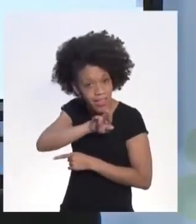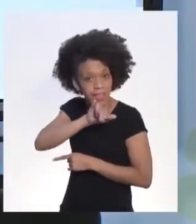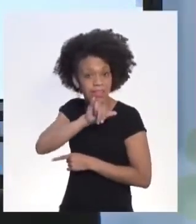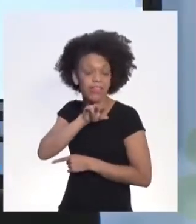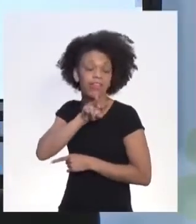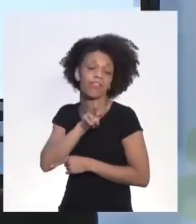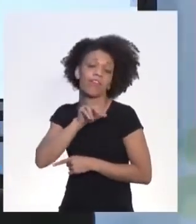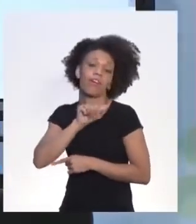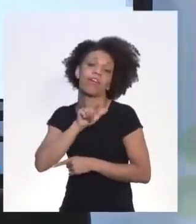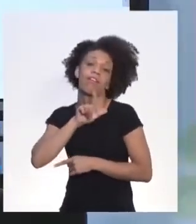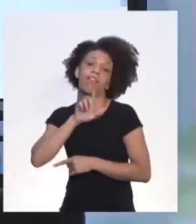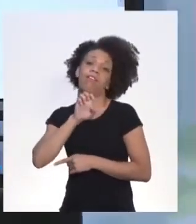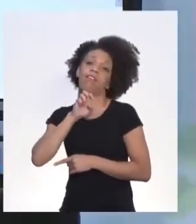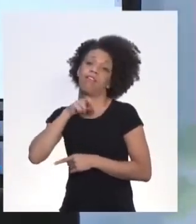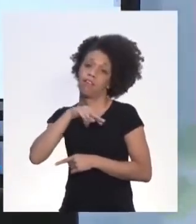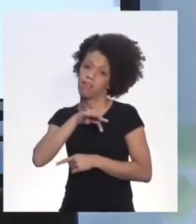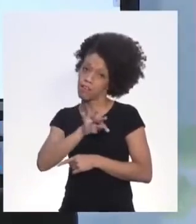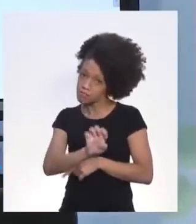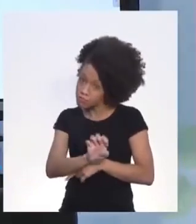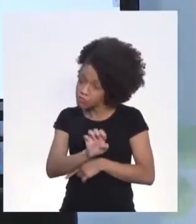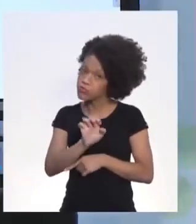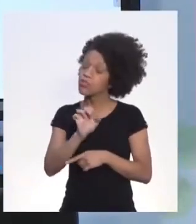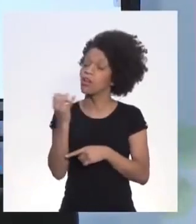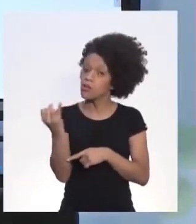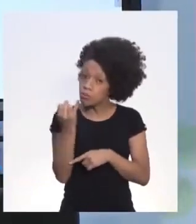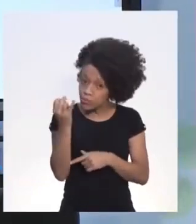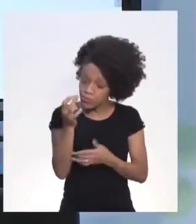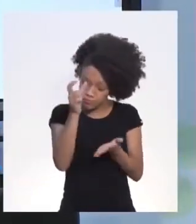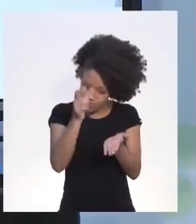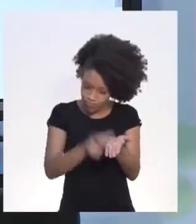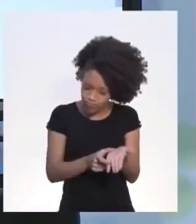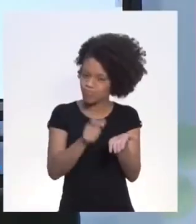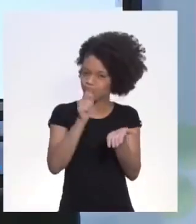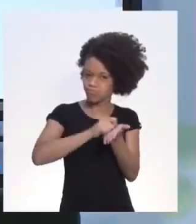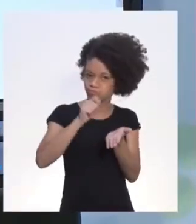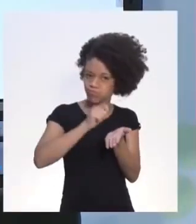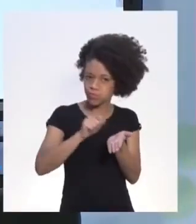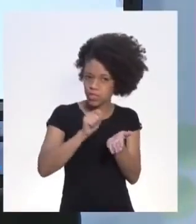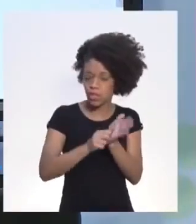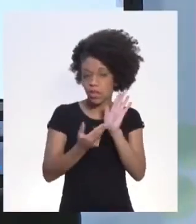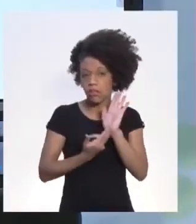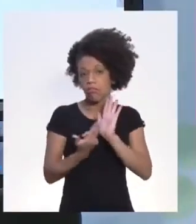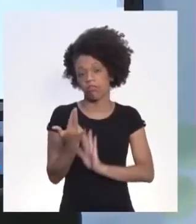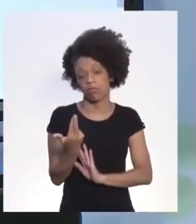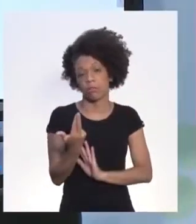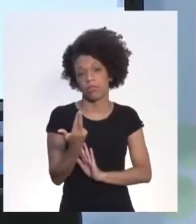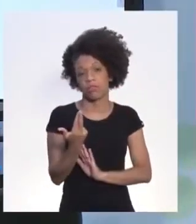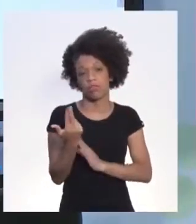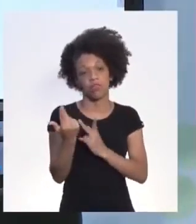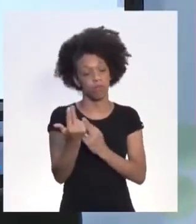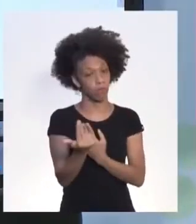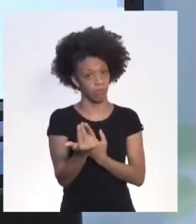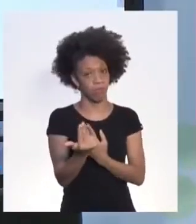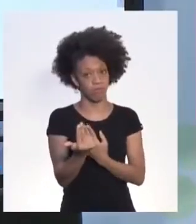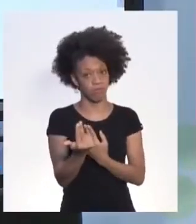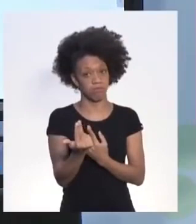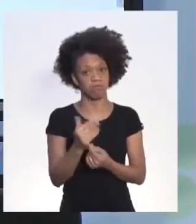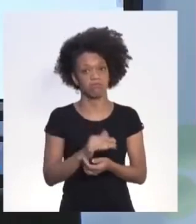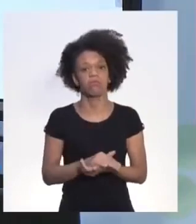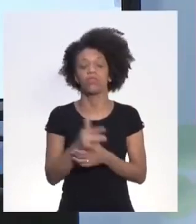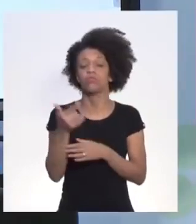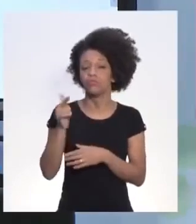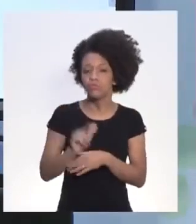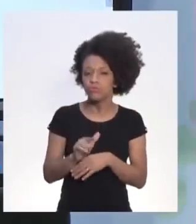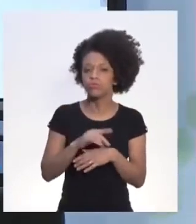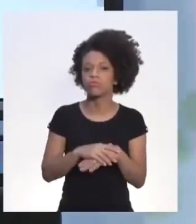importante você deixar isso bem frisado. Fração equivalente aí, eu estou representando a mesma coisa. De novo